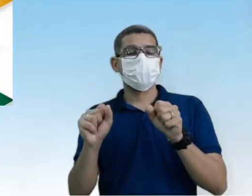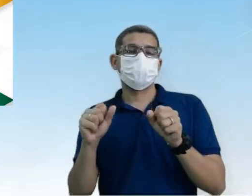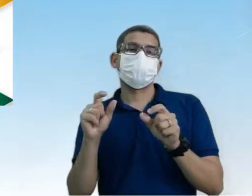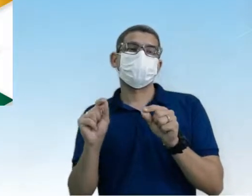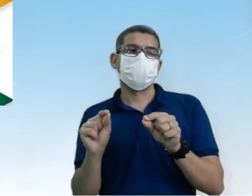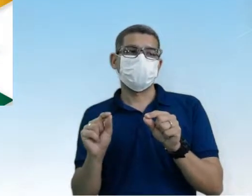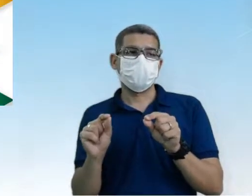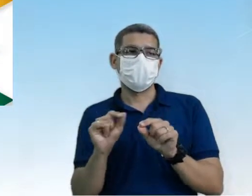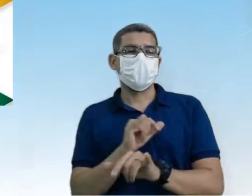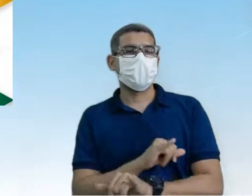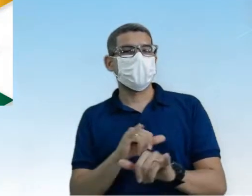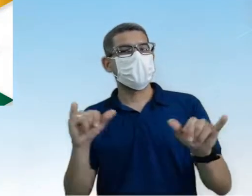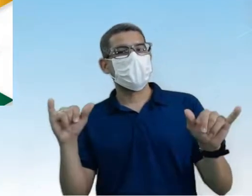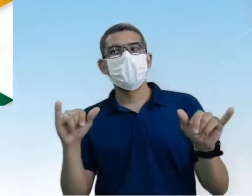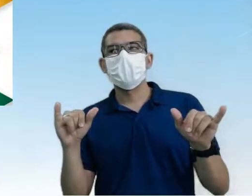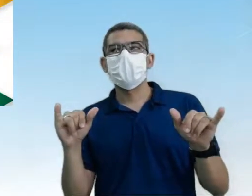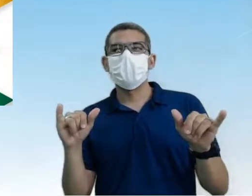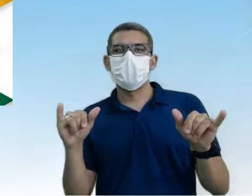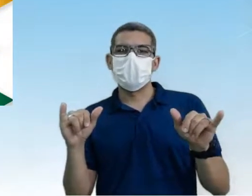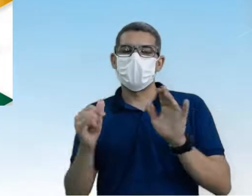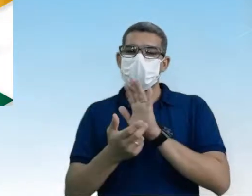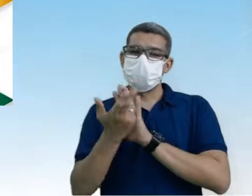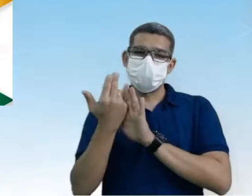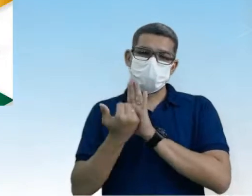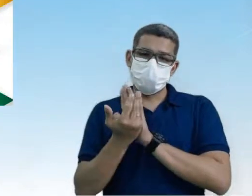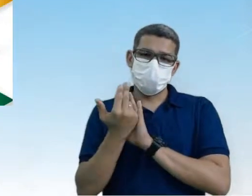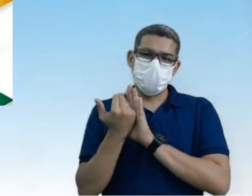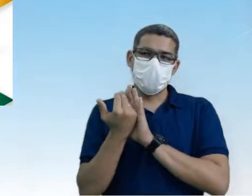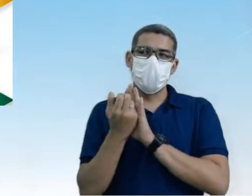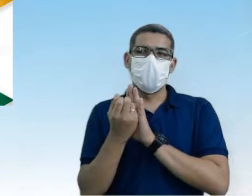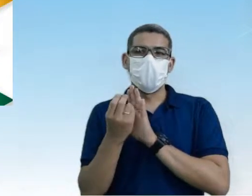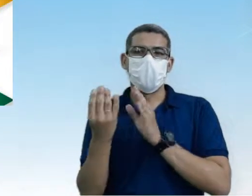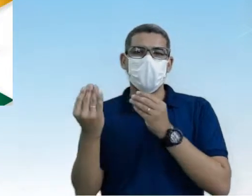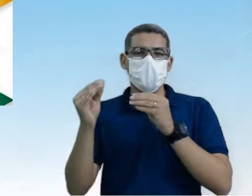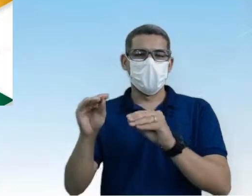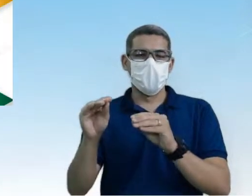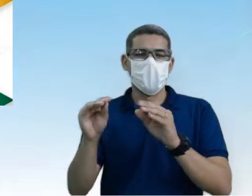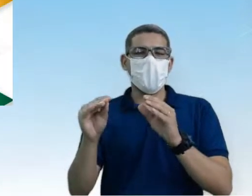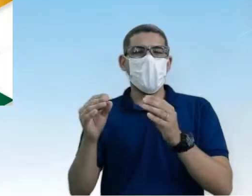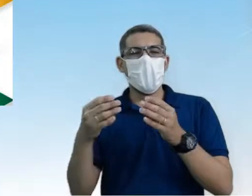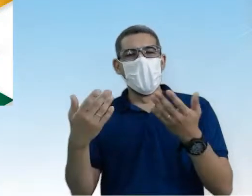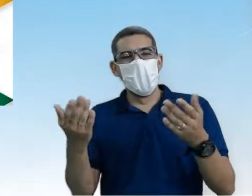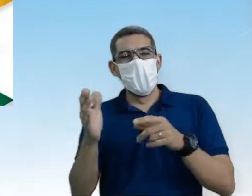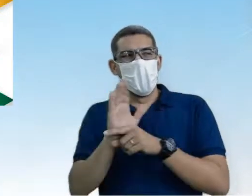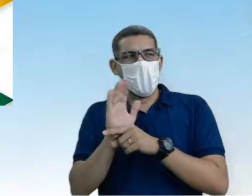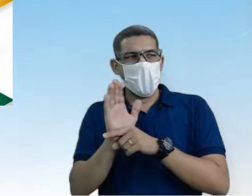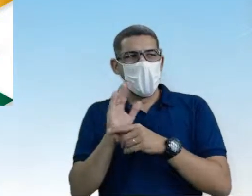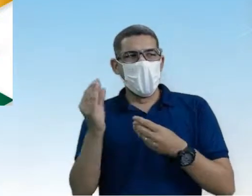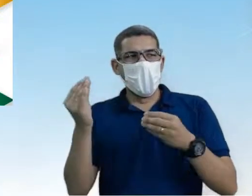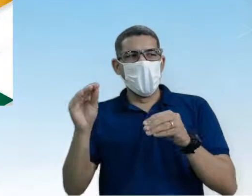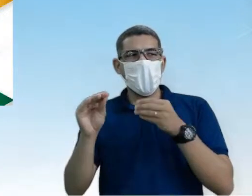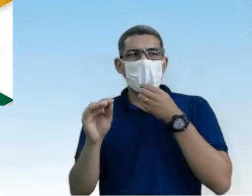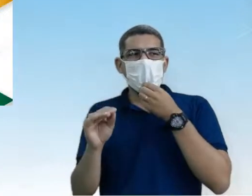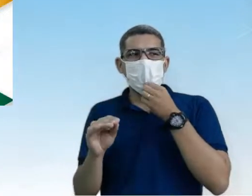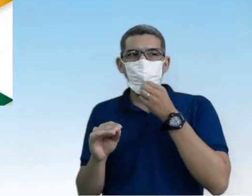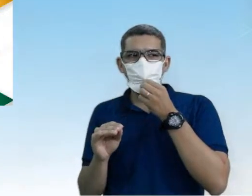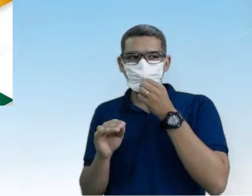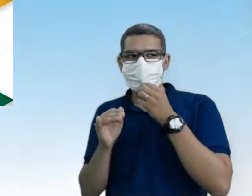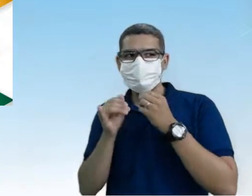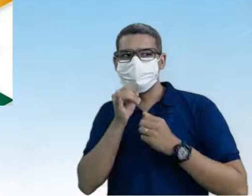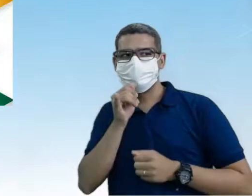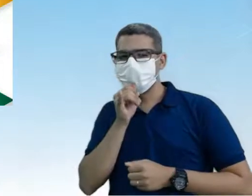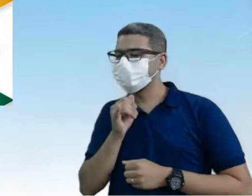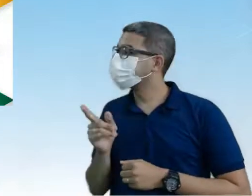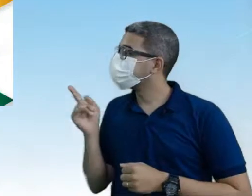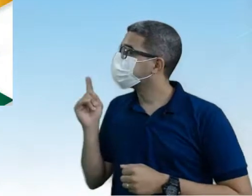um anúncio que tem a picture, uma imagem, ou a vídeo, ou vídeo que tem aí. Então, por exemplo, quando a gente vai lá